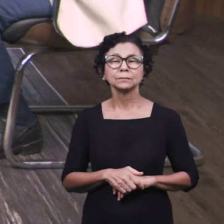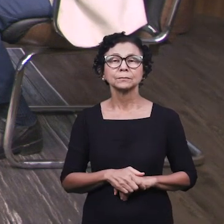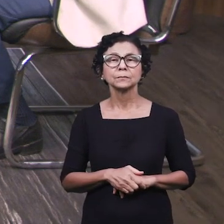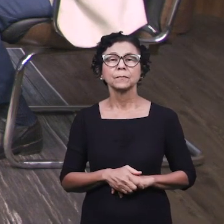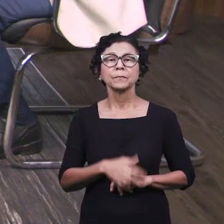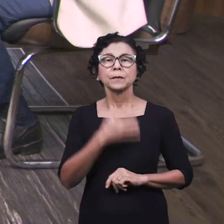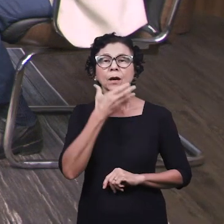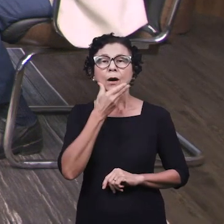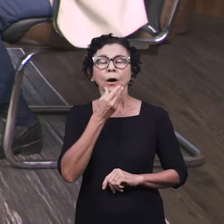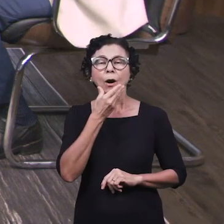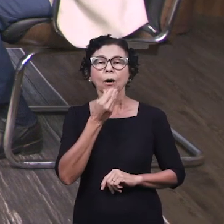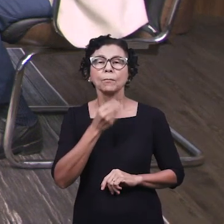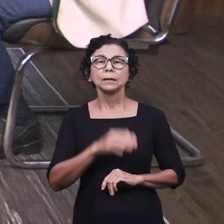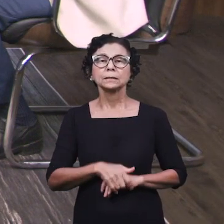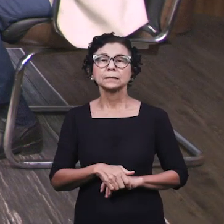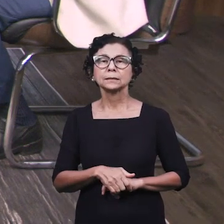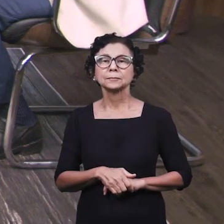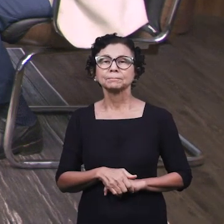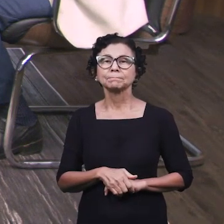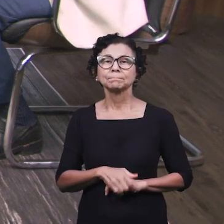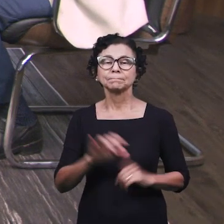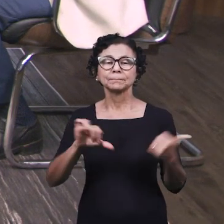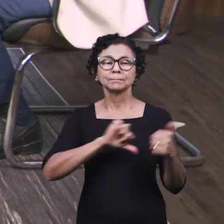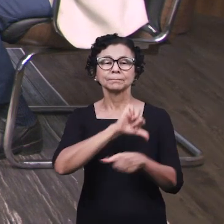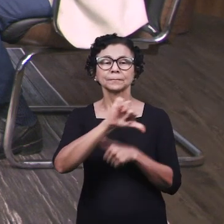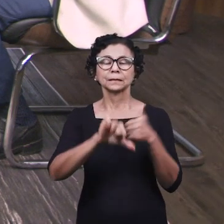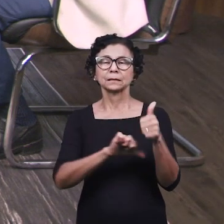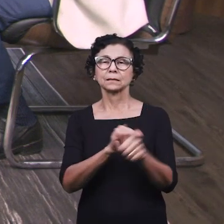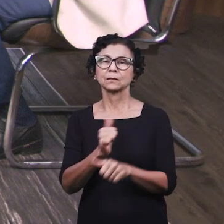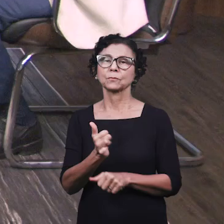mudem, que seus nomes sejam mudados.